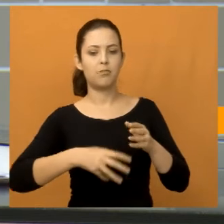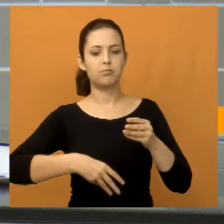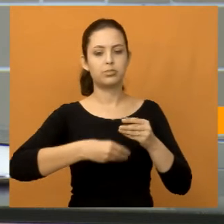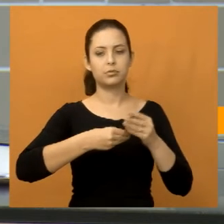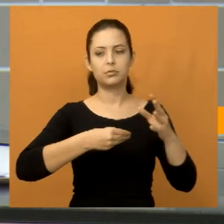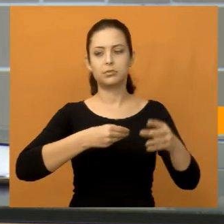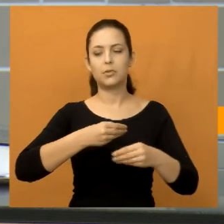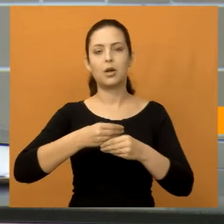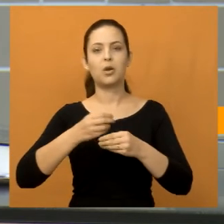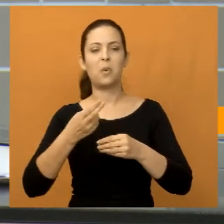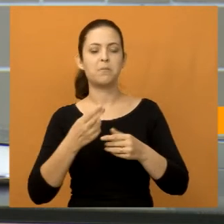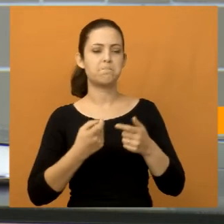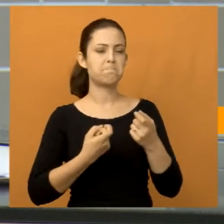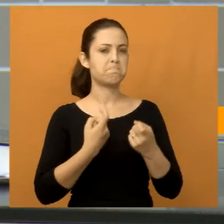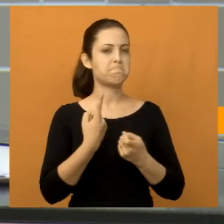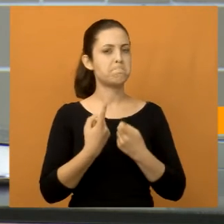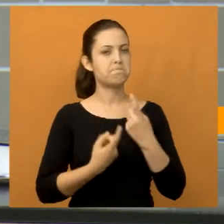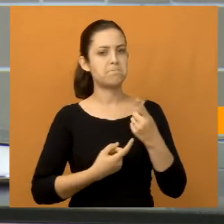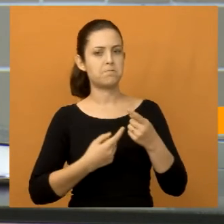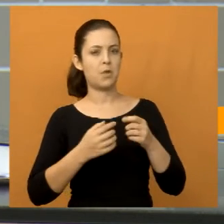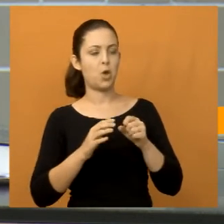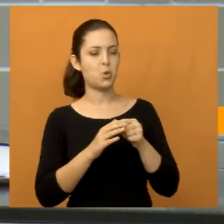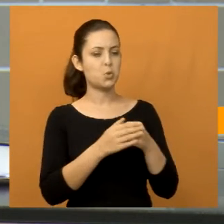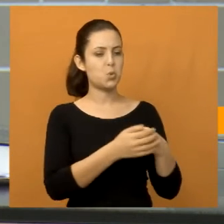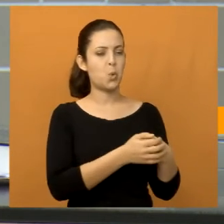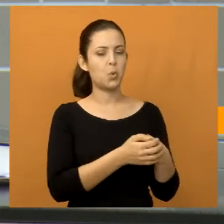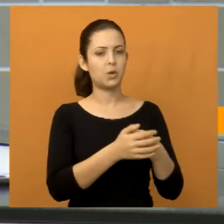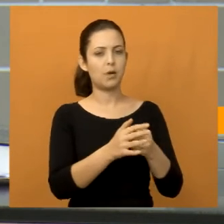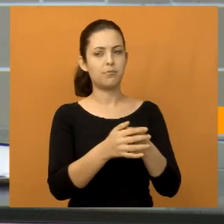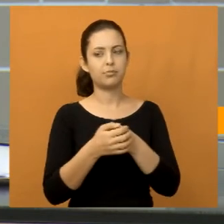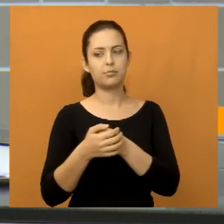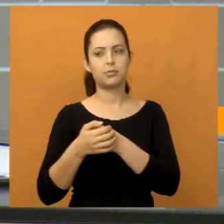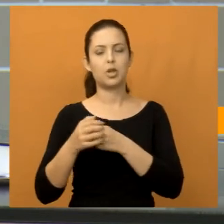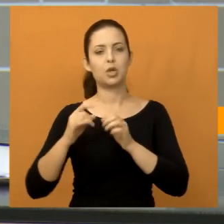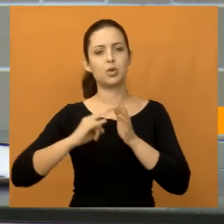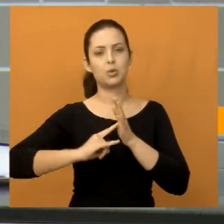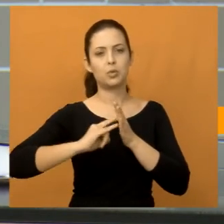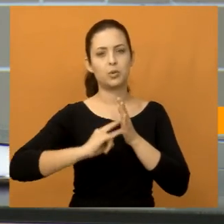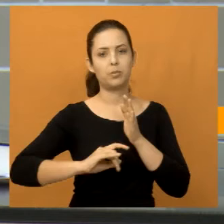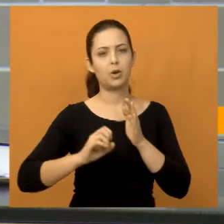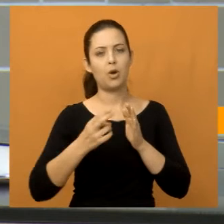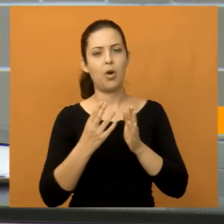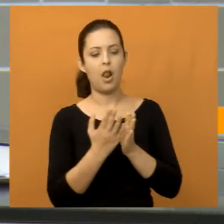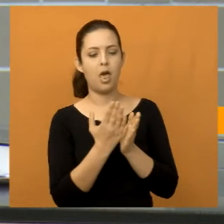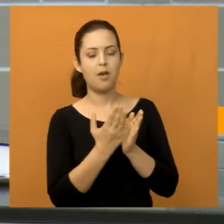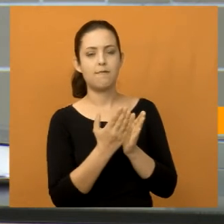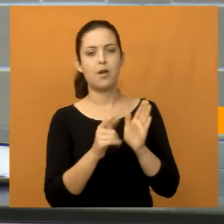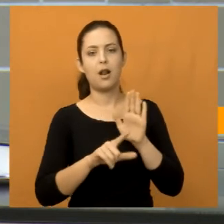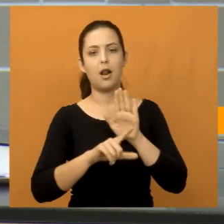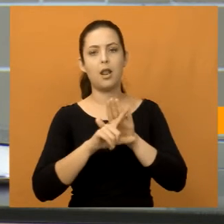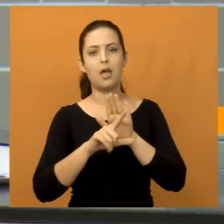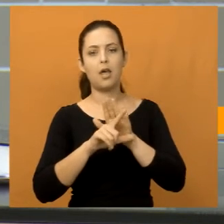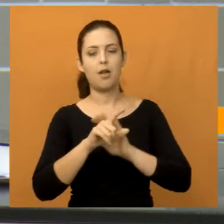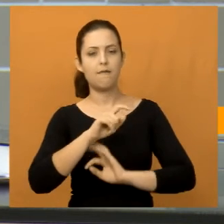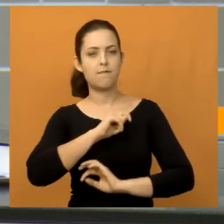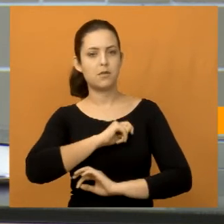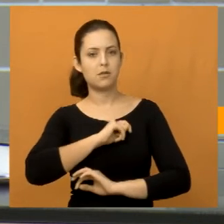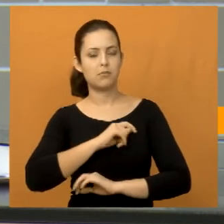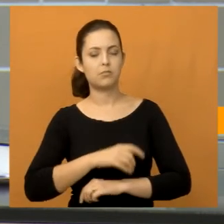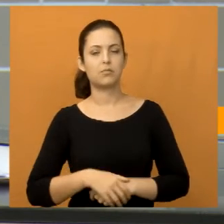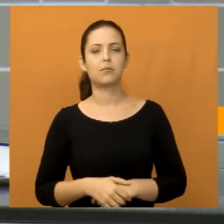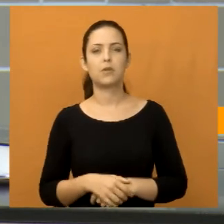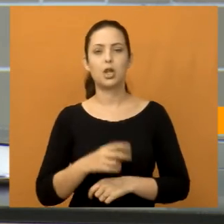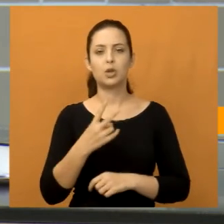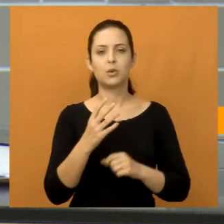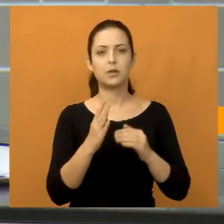elementos inexatos ou omitindo operação de qualquer natureza em documento ou livro exigido pela lei fiscal. A pena, reclusão de